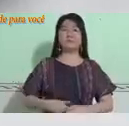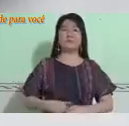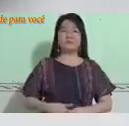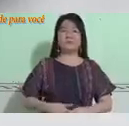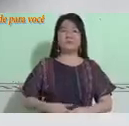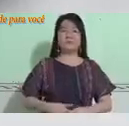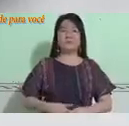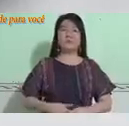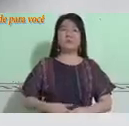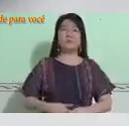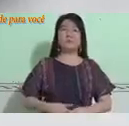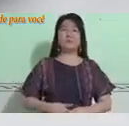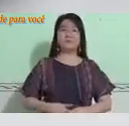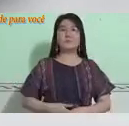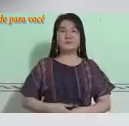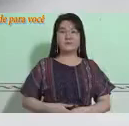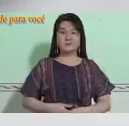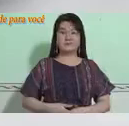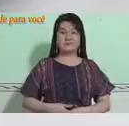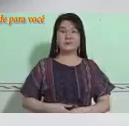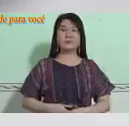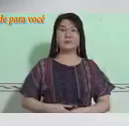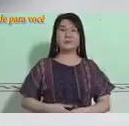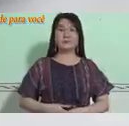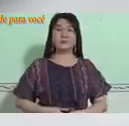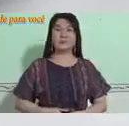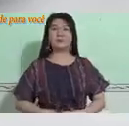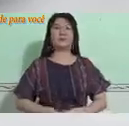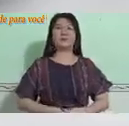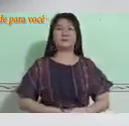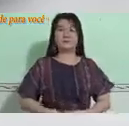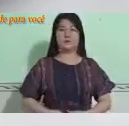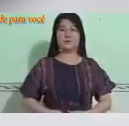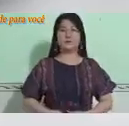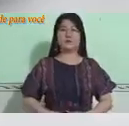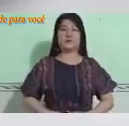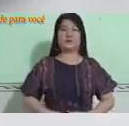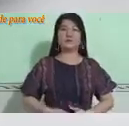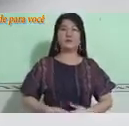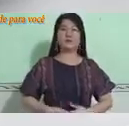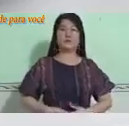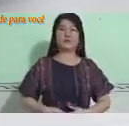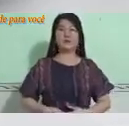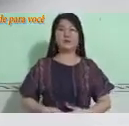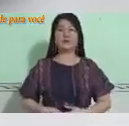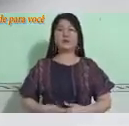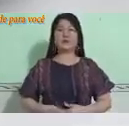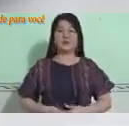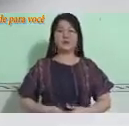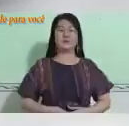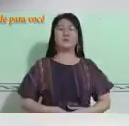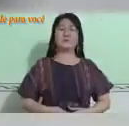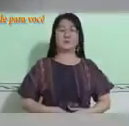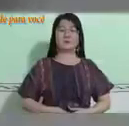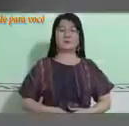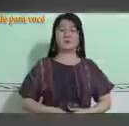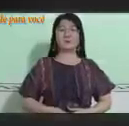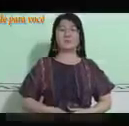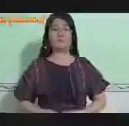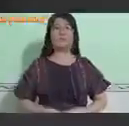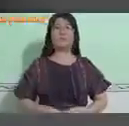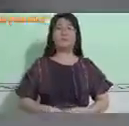Assim, é possível que a mulher tenha um ciclo bastante irregular inicialmente, mesmo que anteriormente tenha